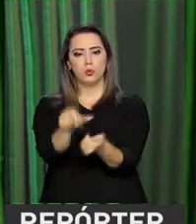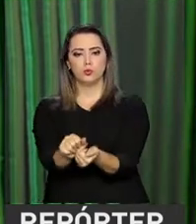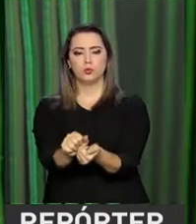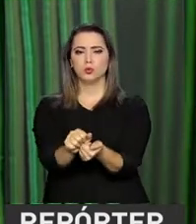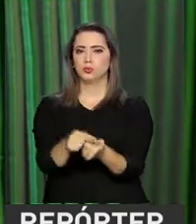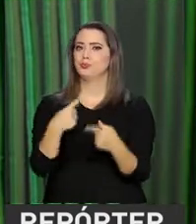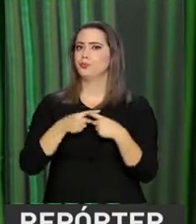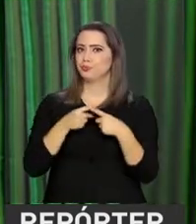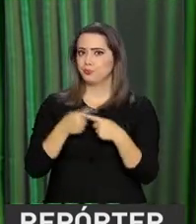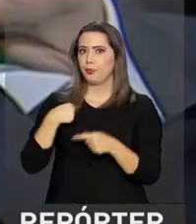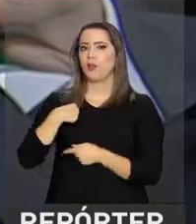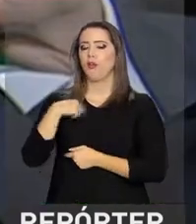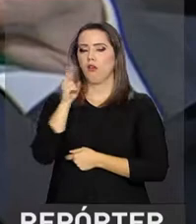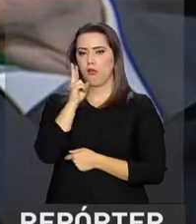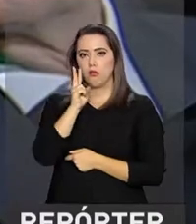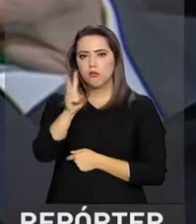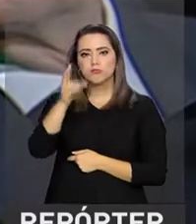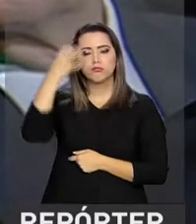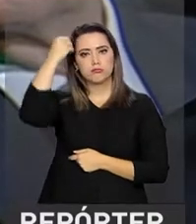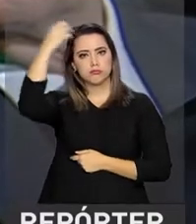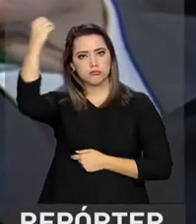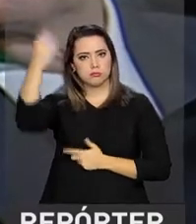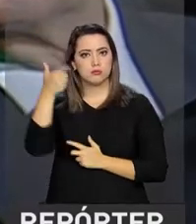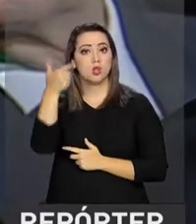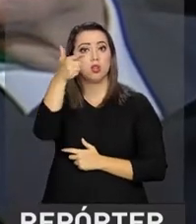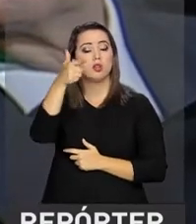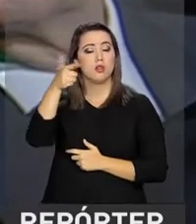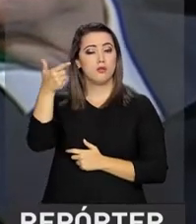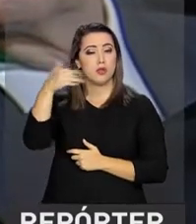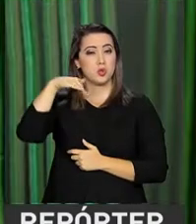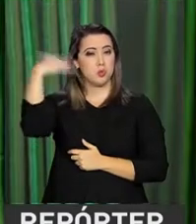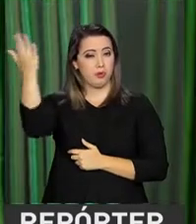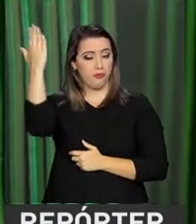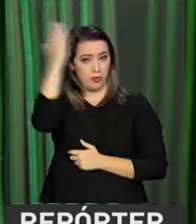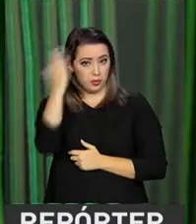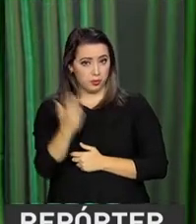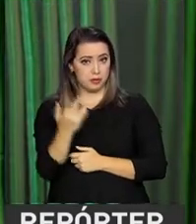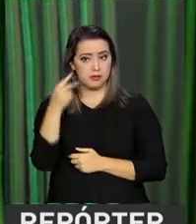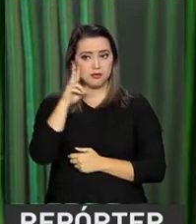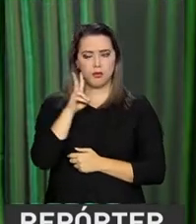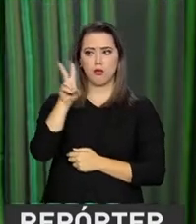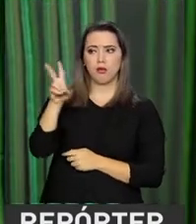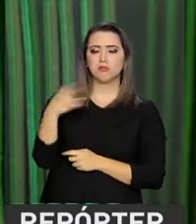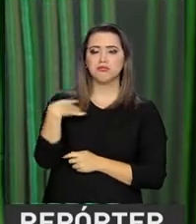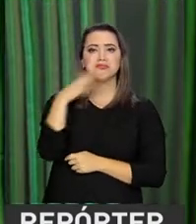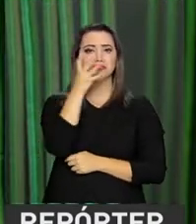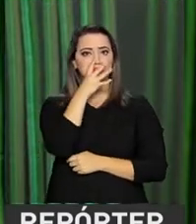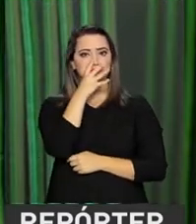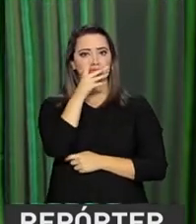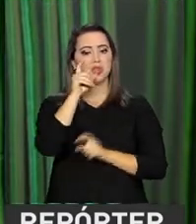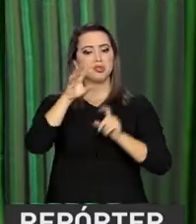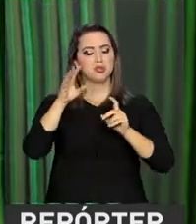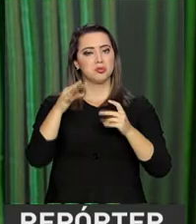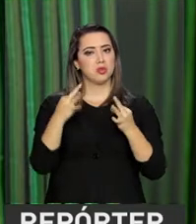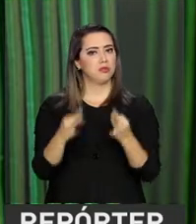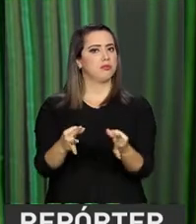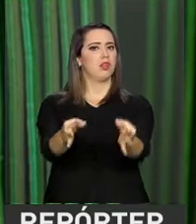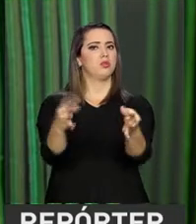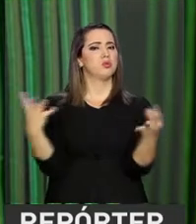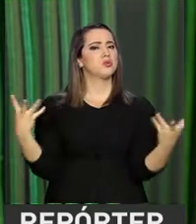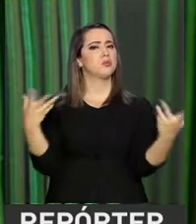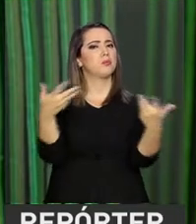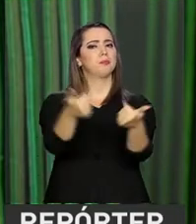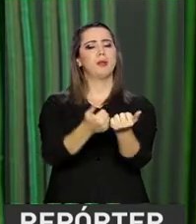ouço quando viajo pelo exterior, as nossas extensões territoriais, a tecnologia extraordinária de